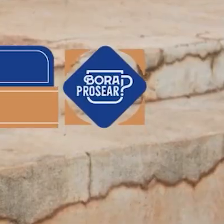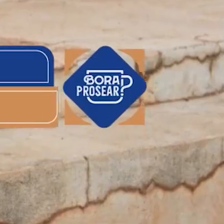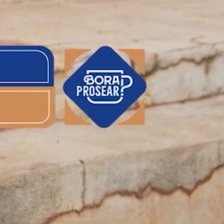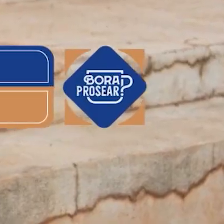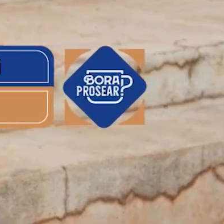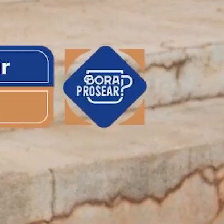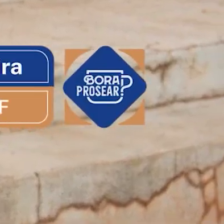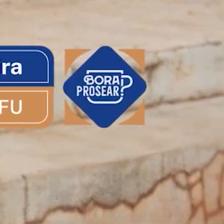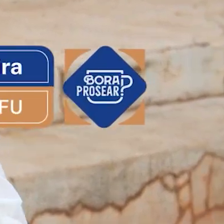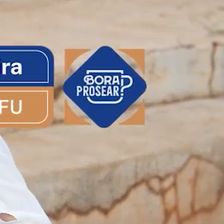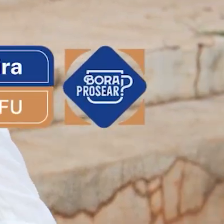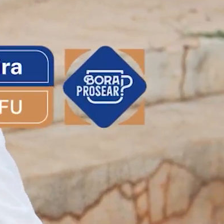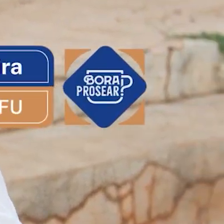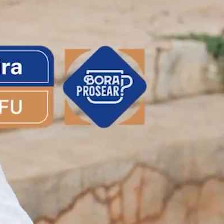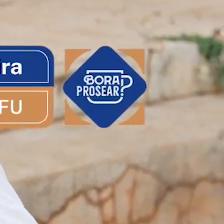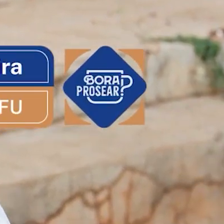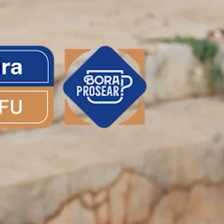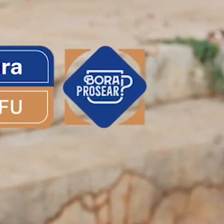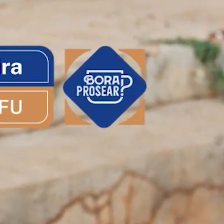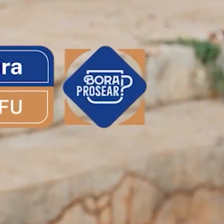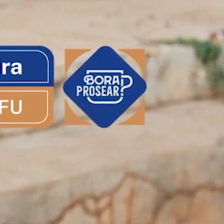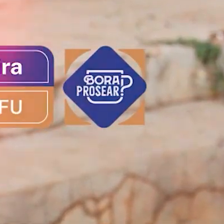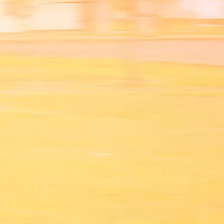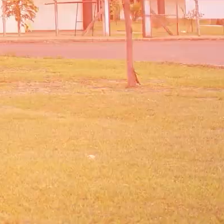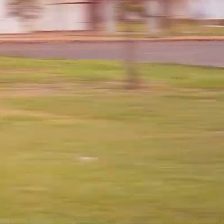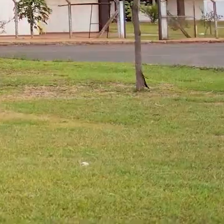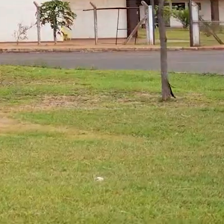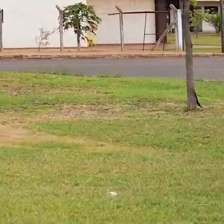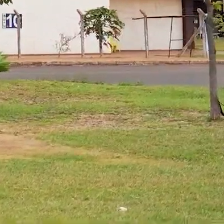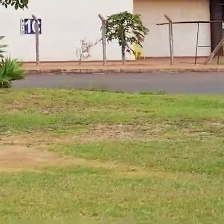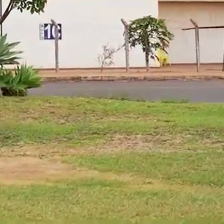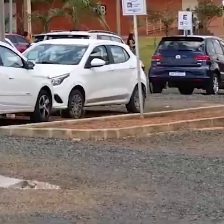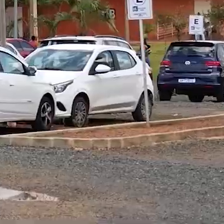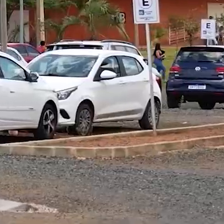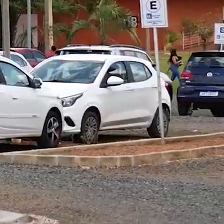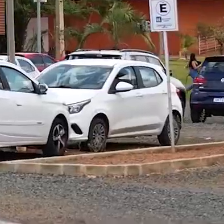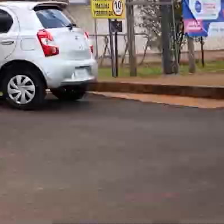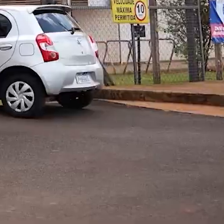E pessoas são feitas de histórias.